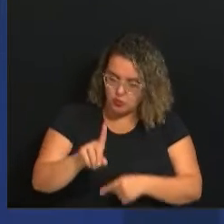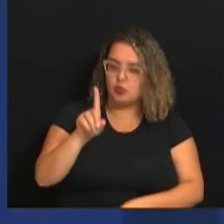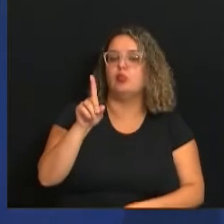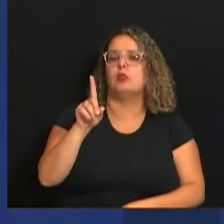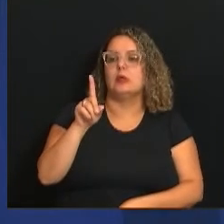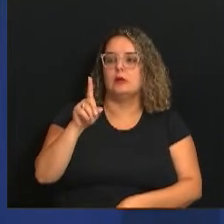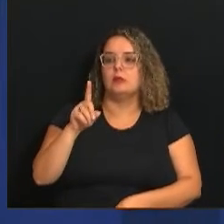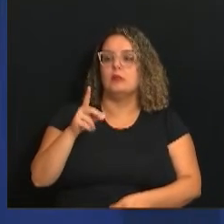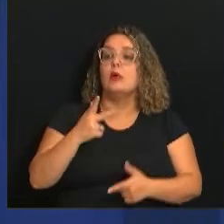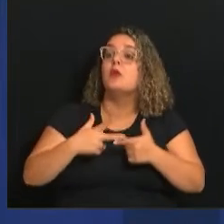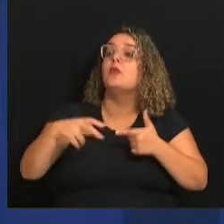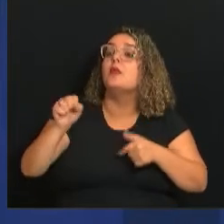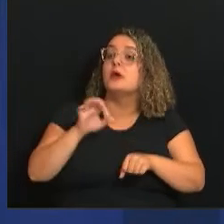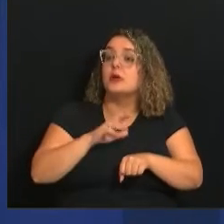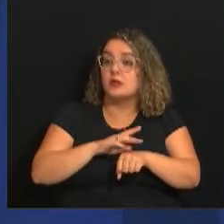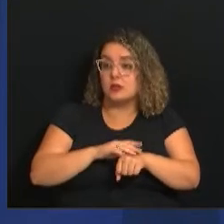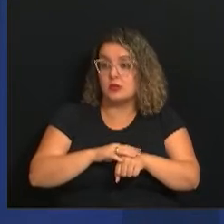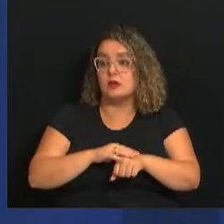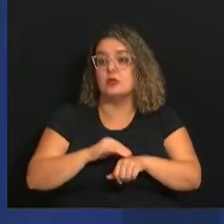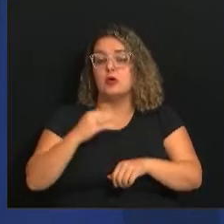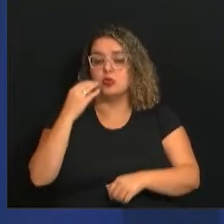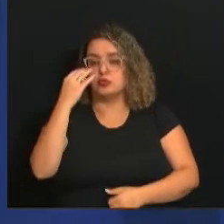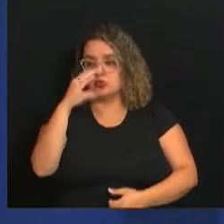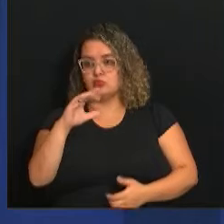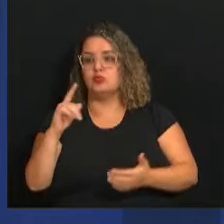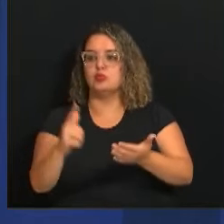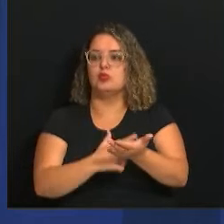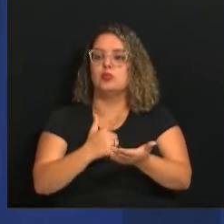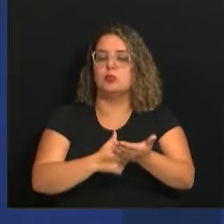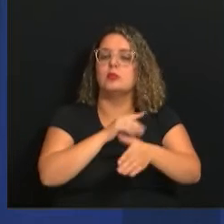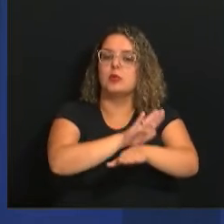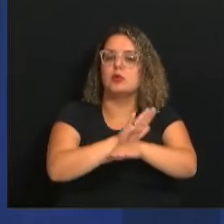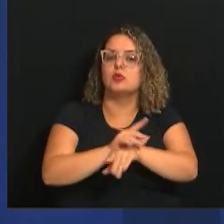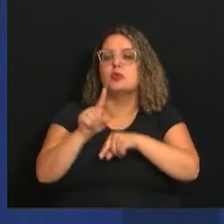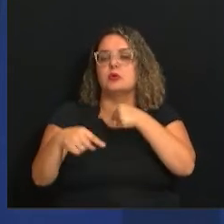Autores ou na Amazon, procurando pelo meu nome como autora, Eliane